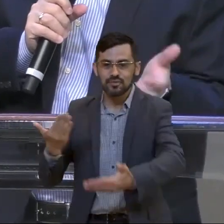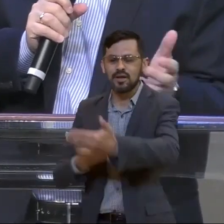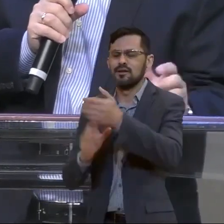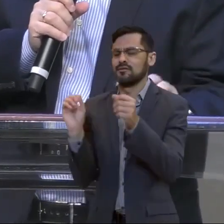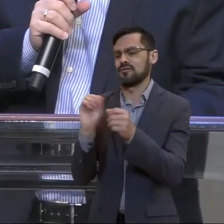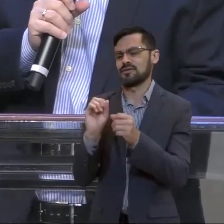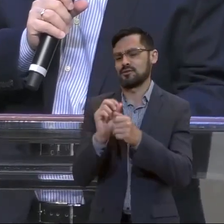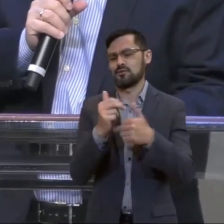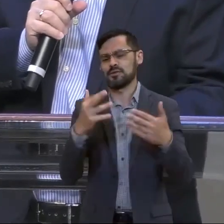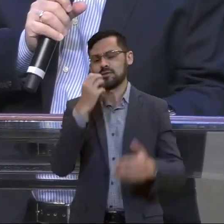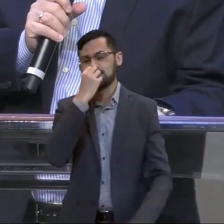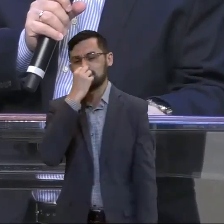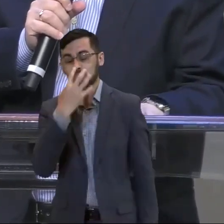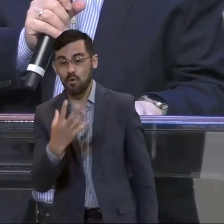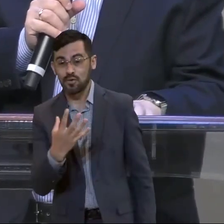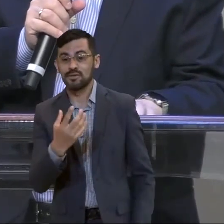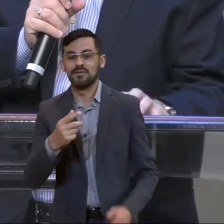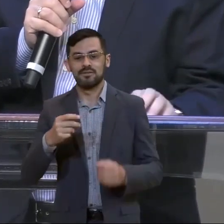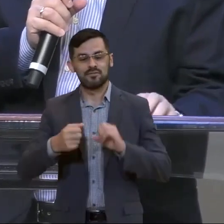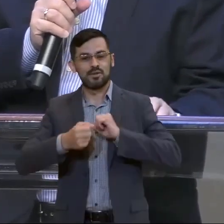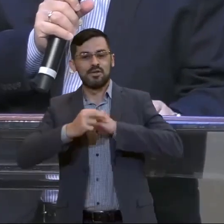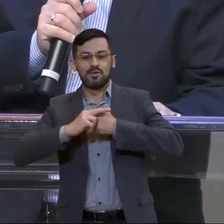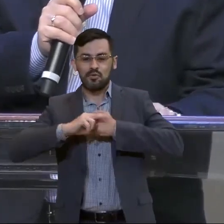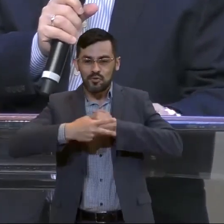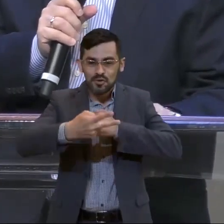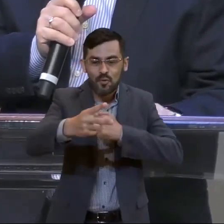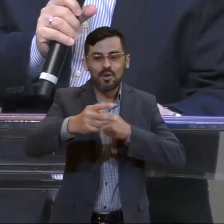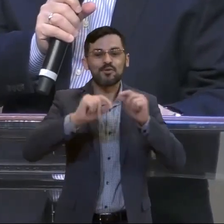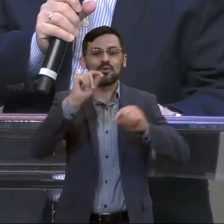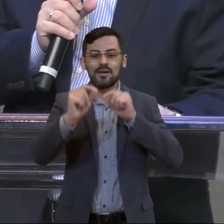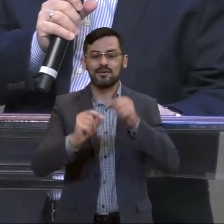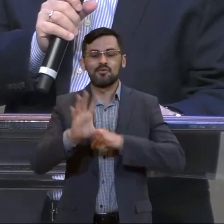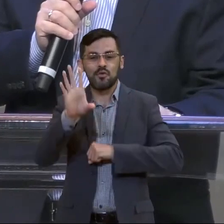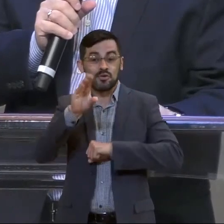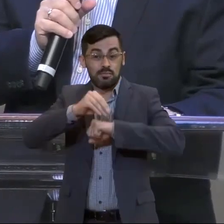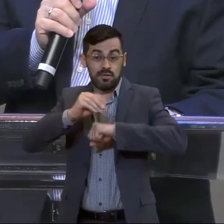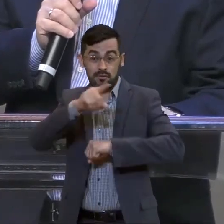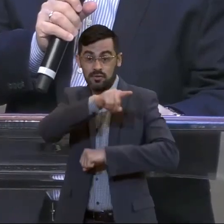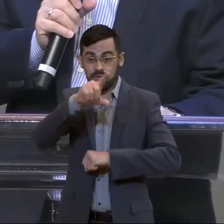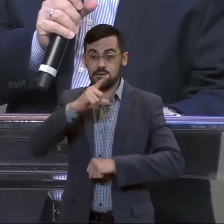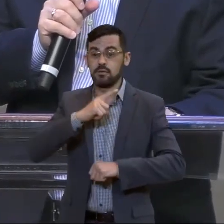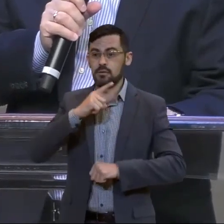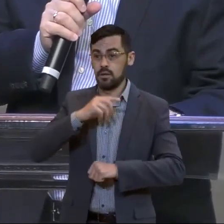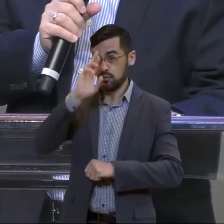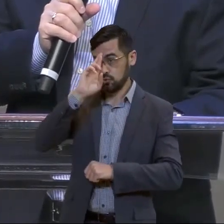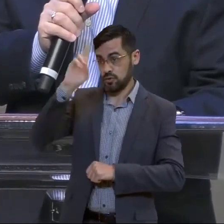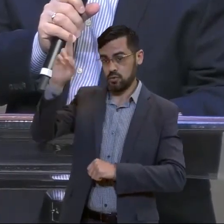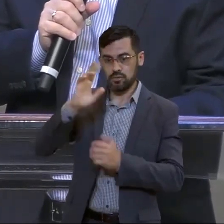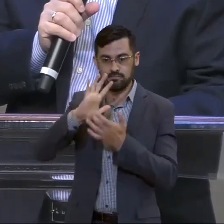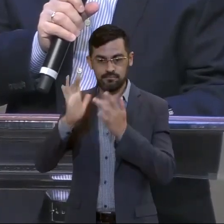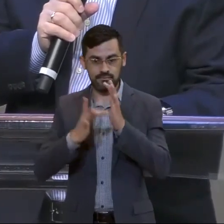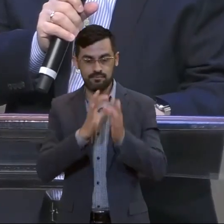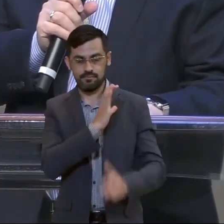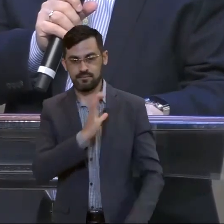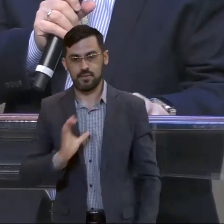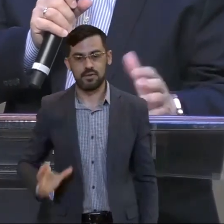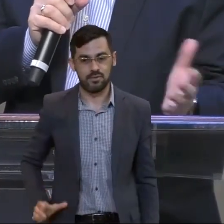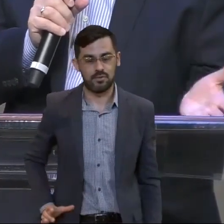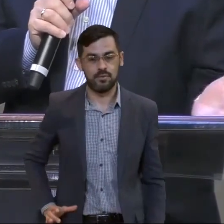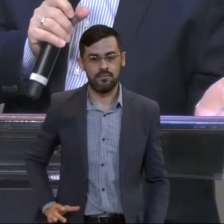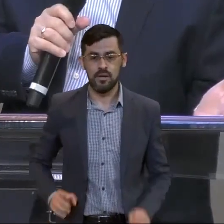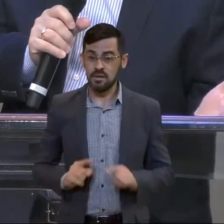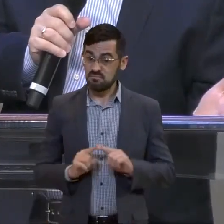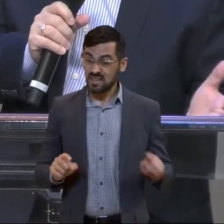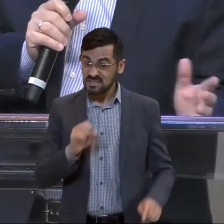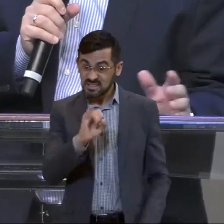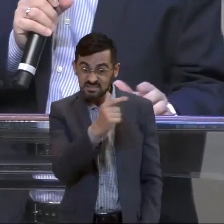muita coisa boa como resultado do conhecimento que vocês têm do nosso Senhor Jesus Cristo. Mas